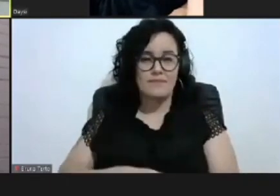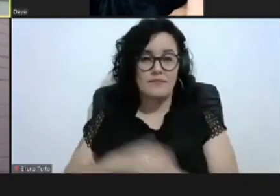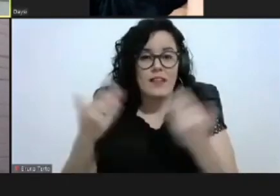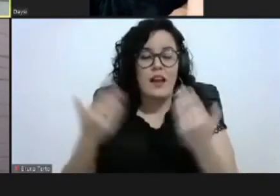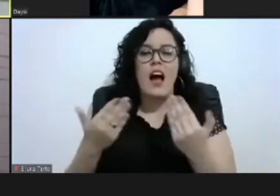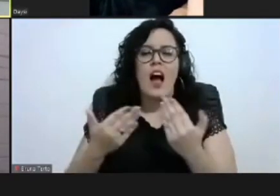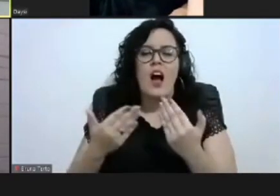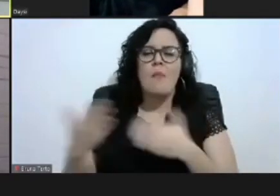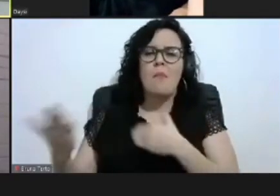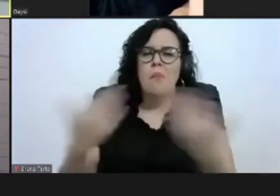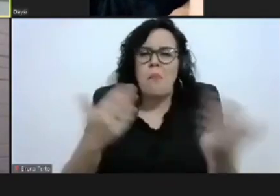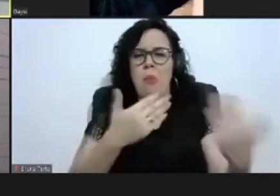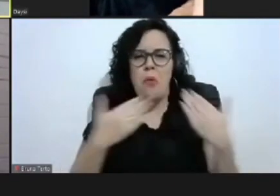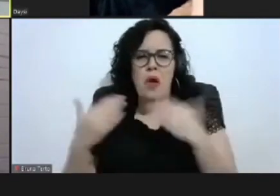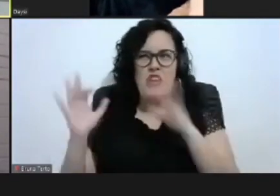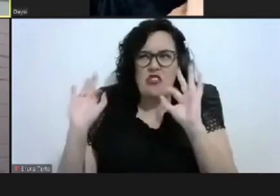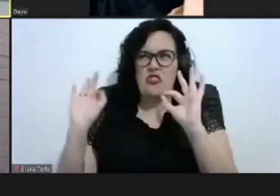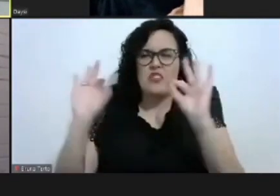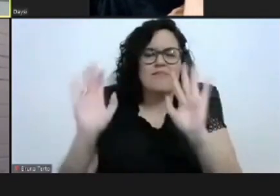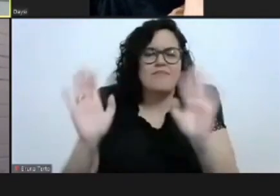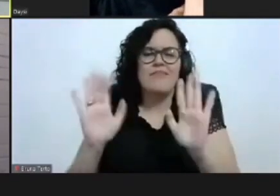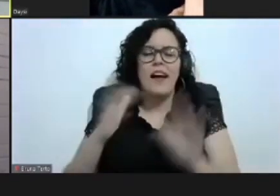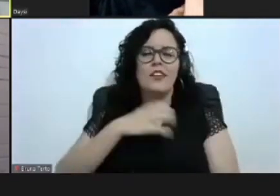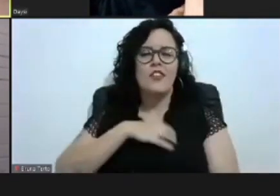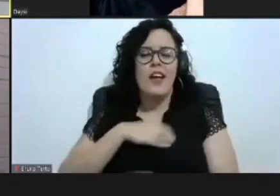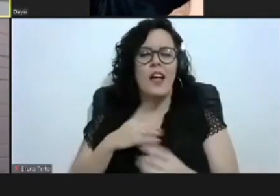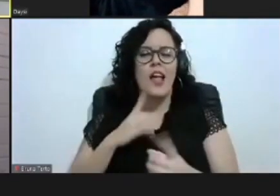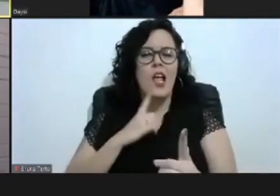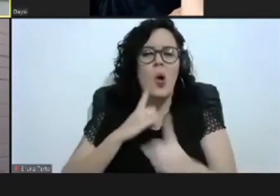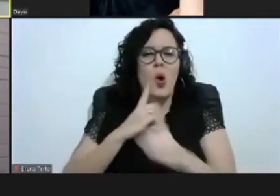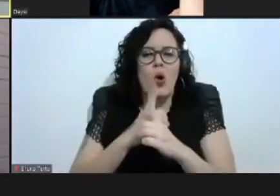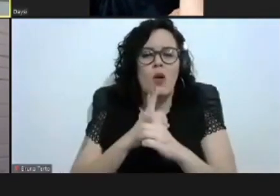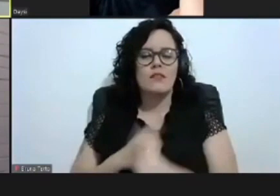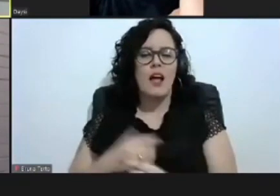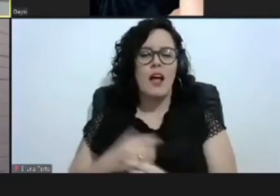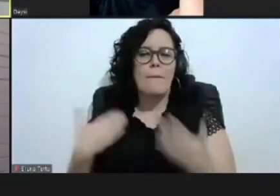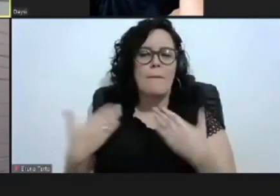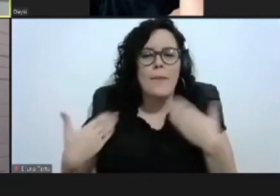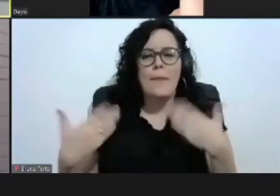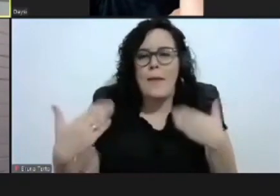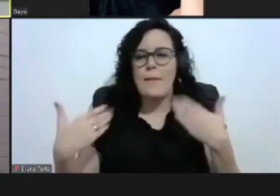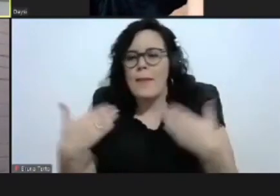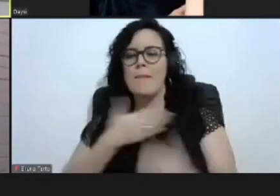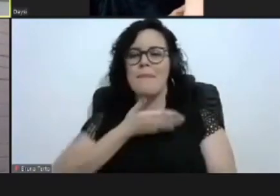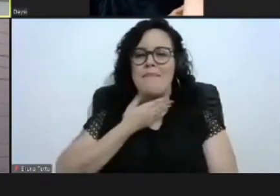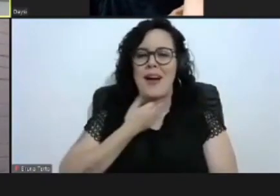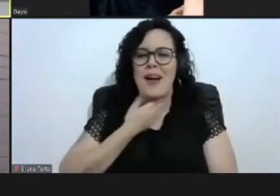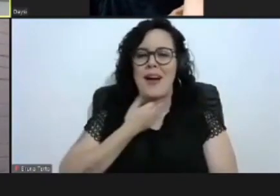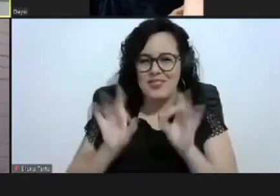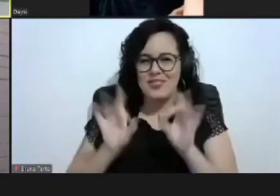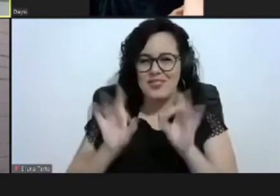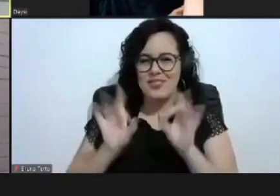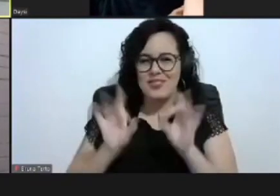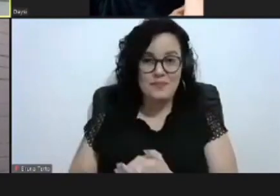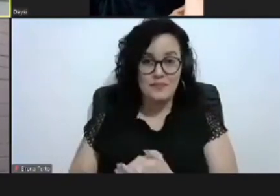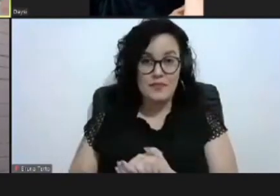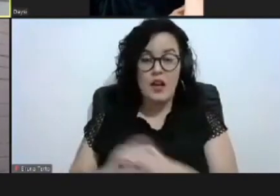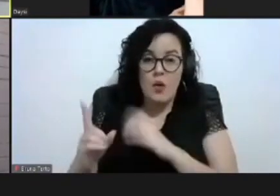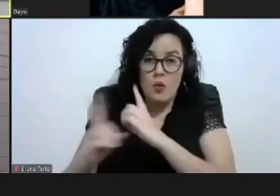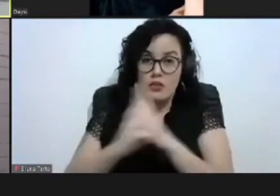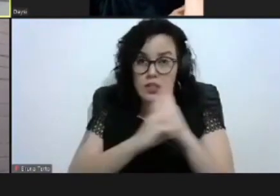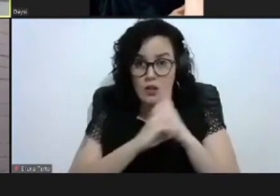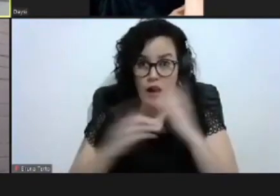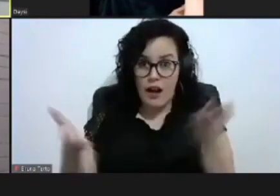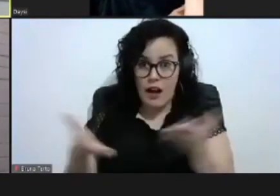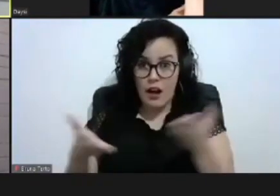encontro e de bate-papo do que com a formalidade que se espera de uma live. Porque, afinal de contas, os encontros, agora